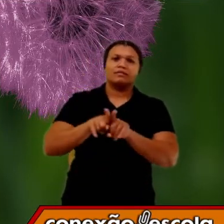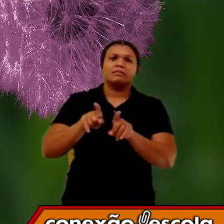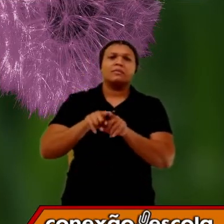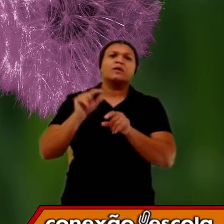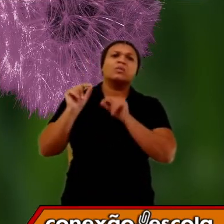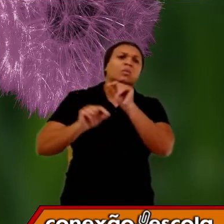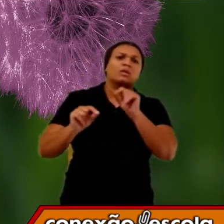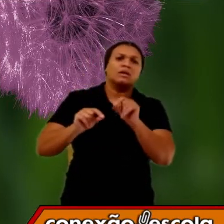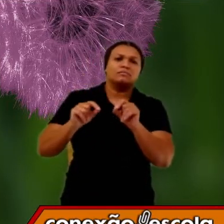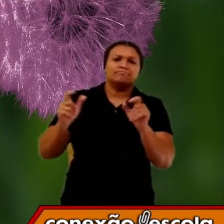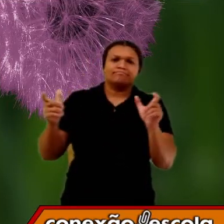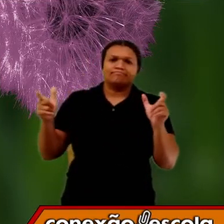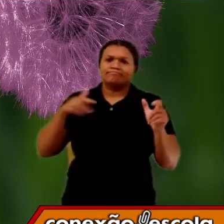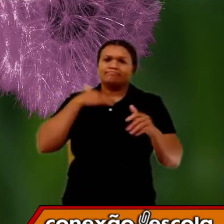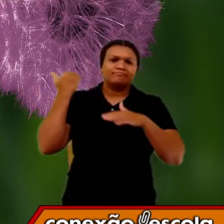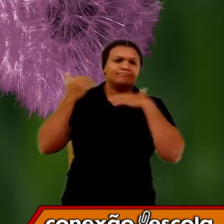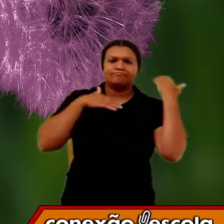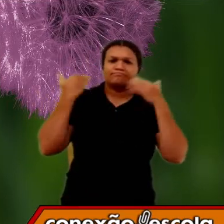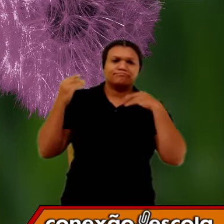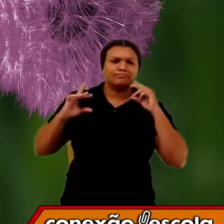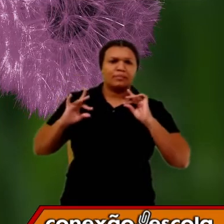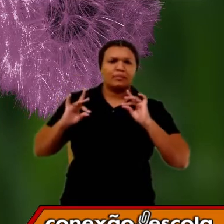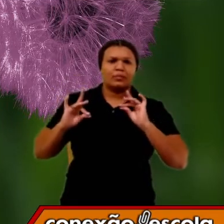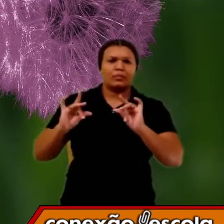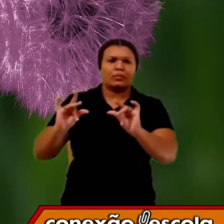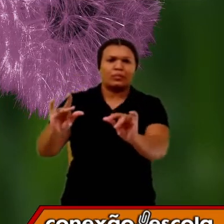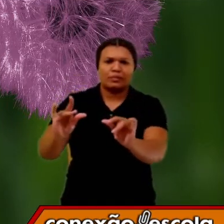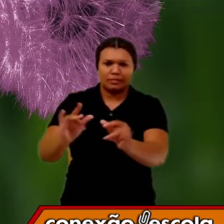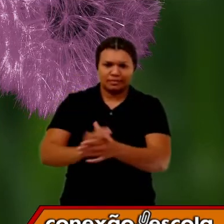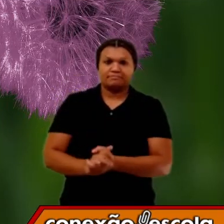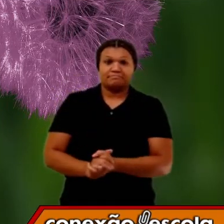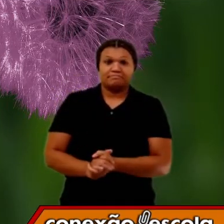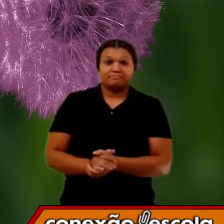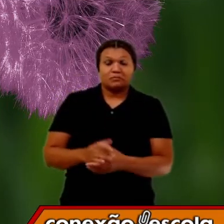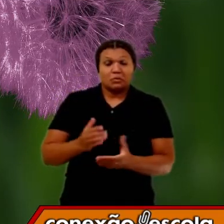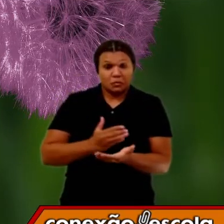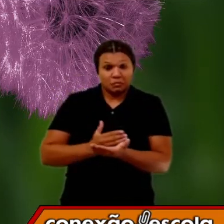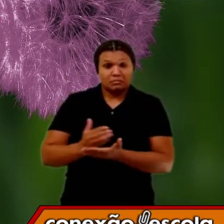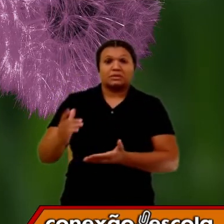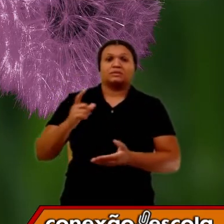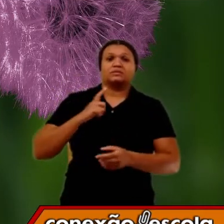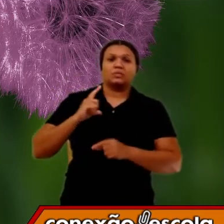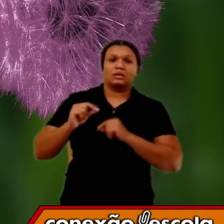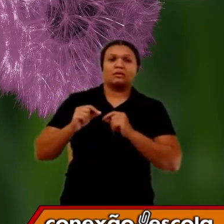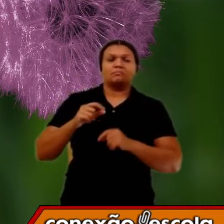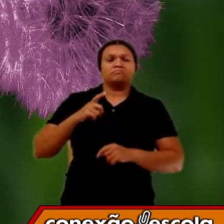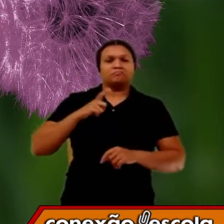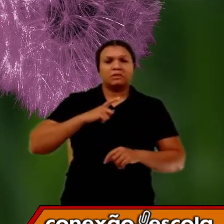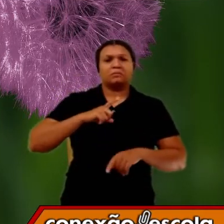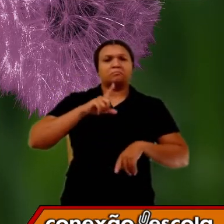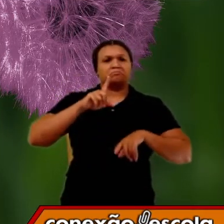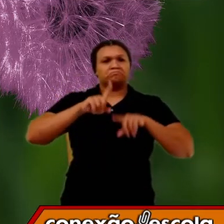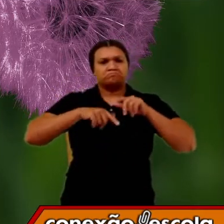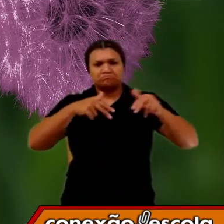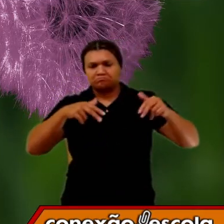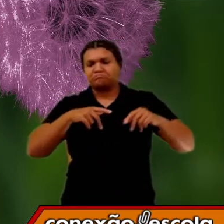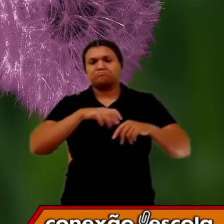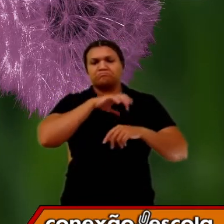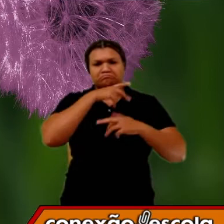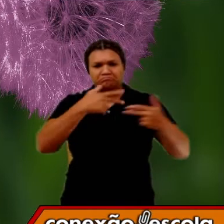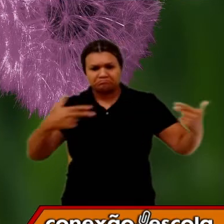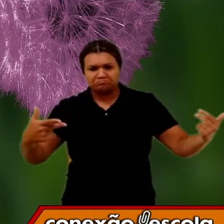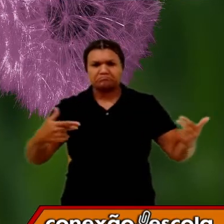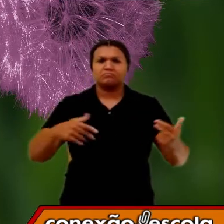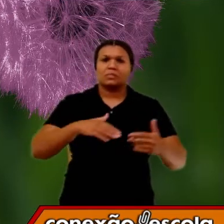extinções, permite a continuidade da espécie. Então, na medida com que alguns seres vivos, alguns indivíduos de uma população